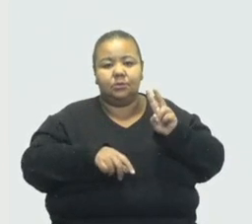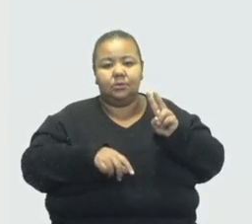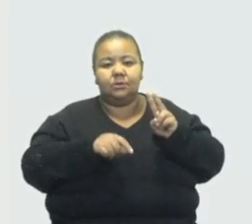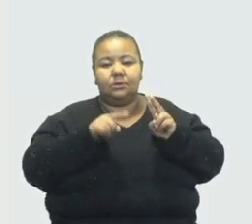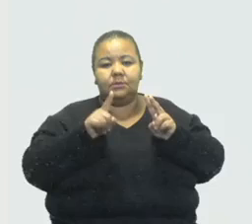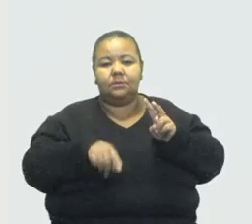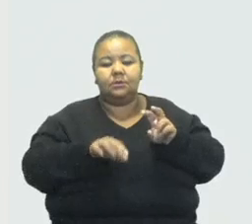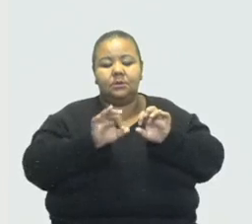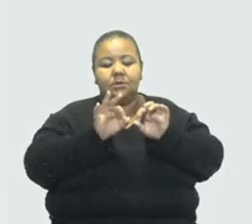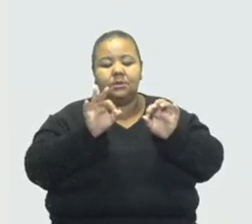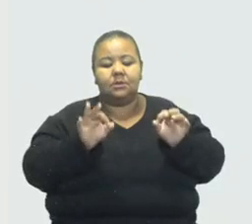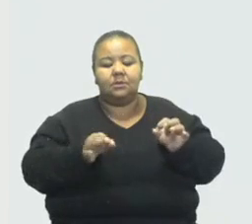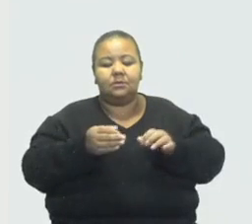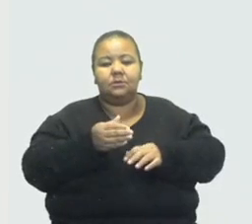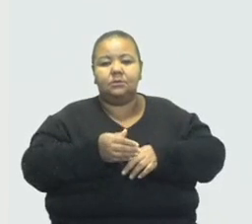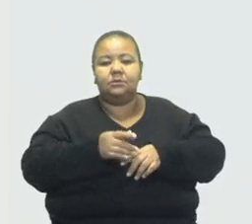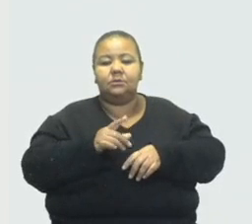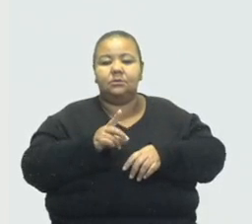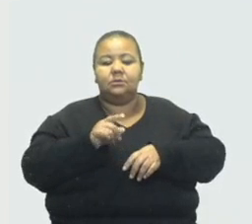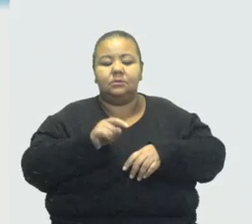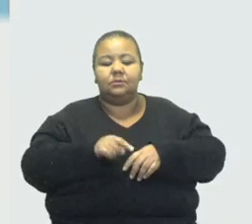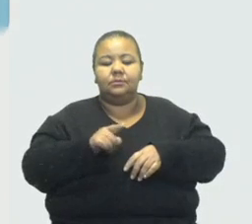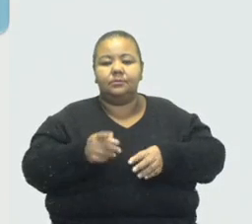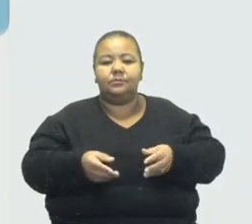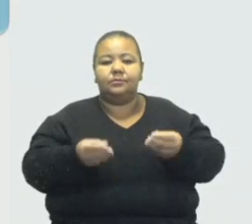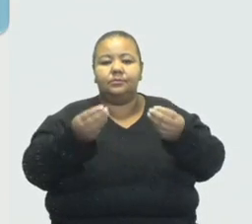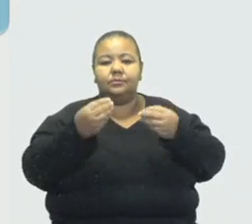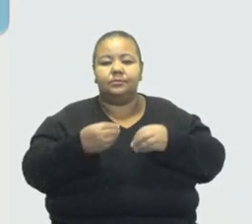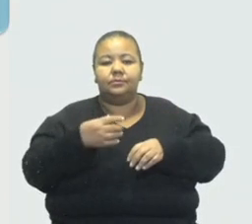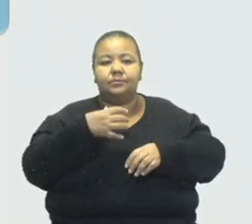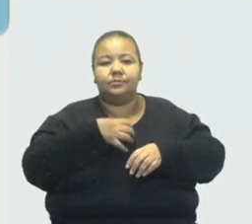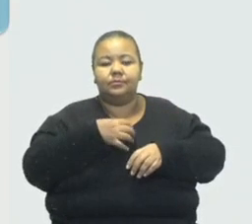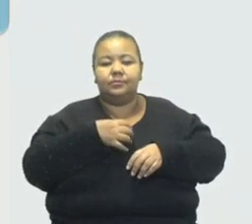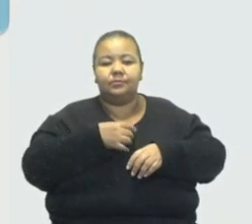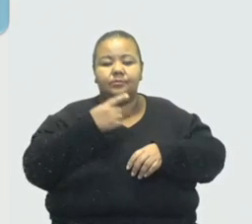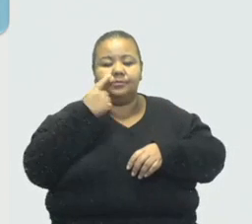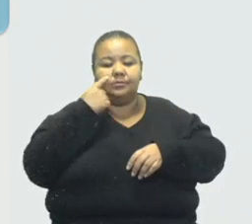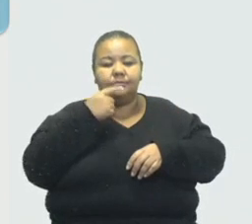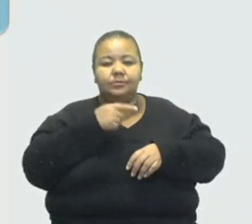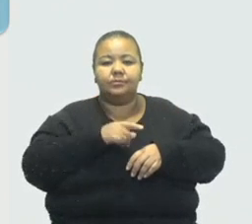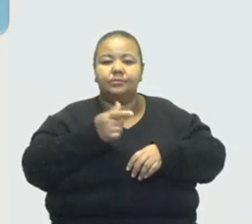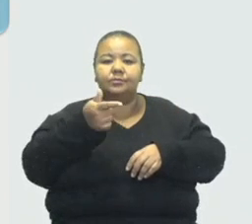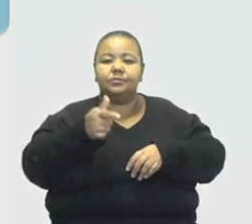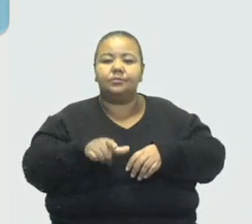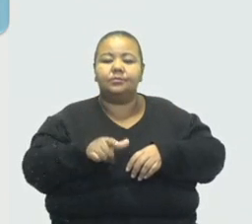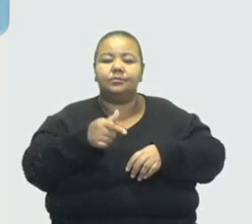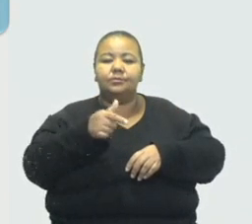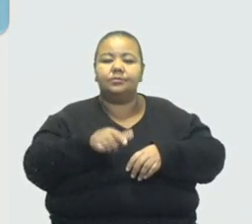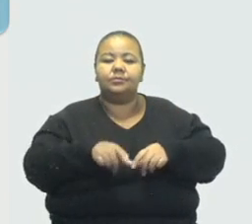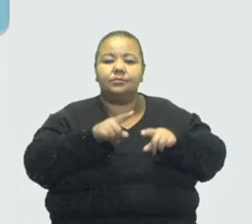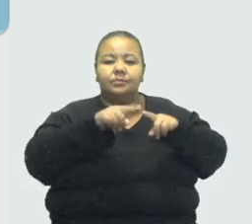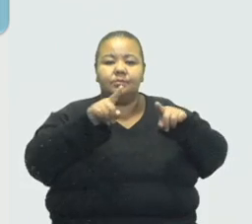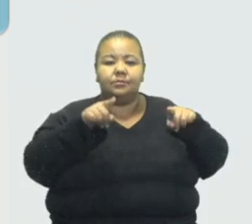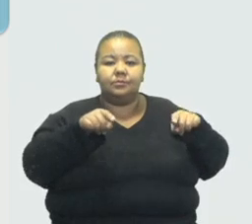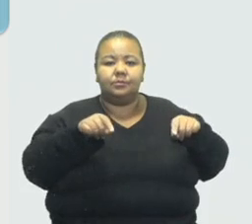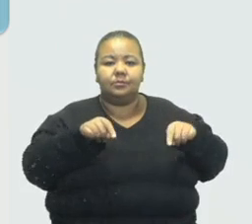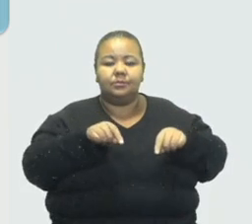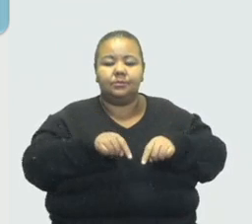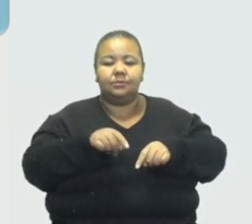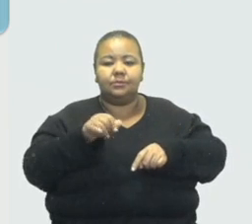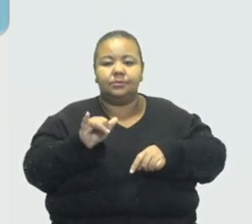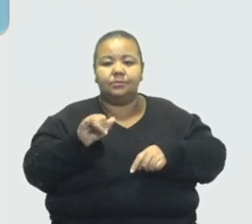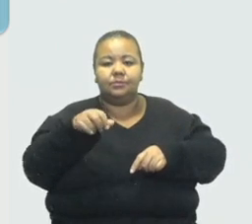mais simples, ela é dada da seguinte forma. Então, a gente consegue obter a matriz